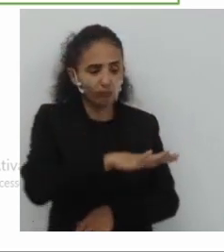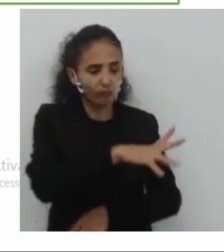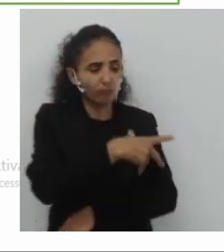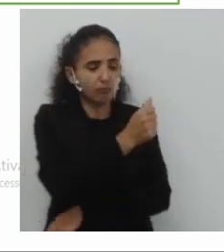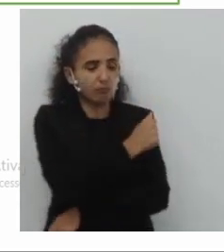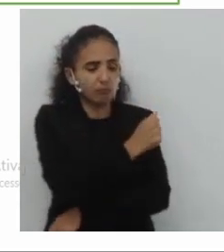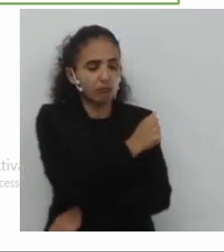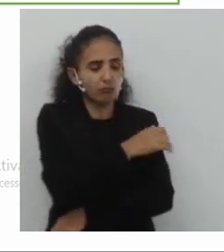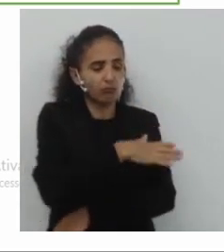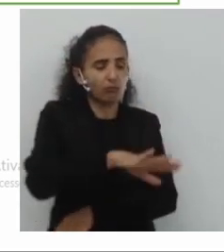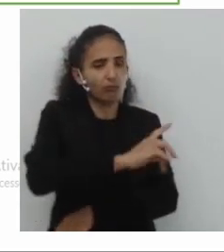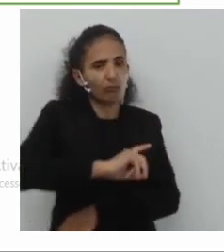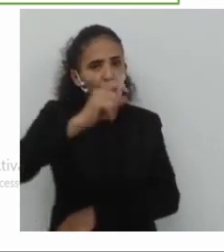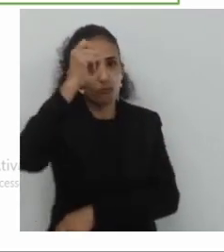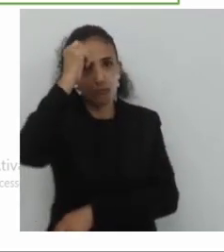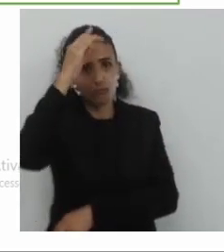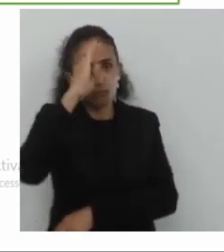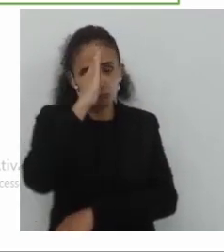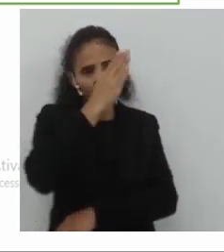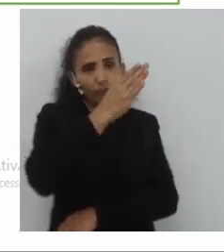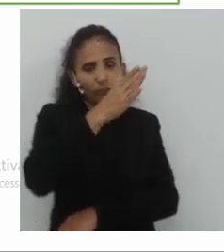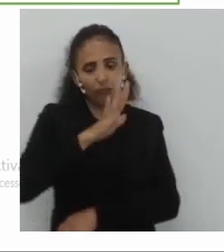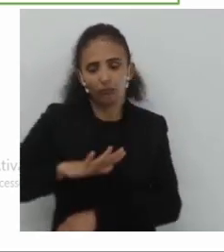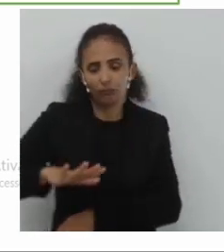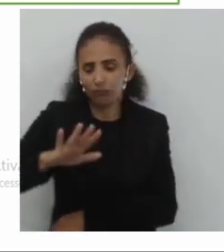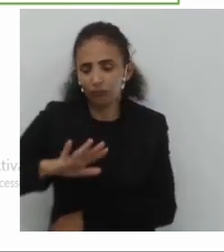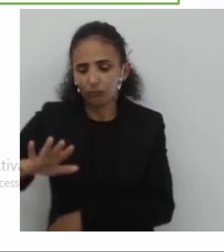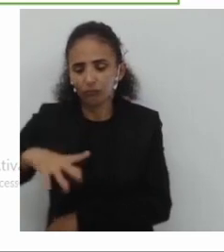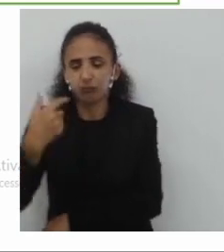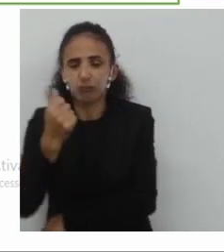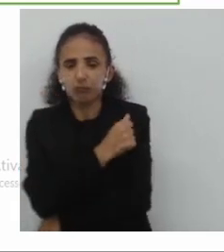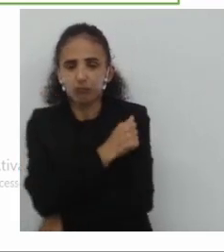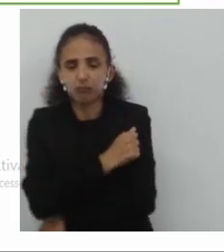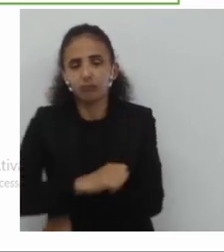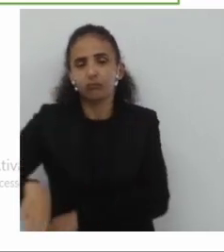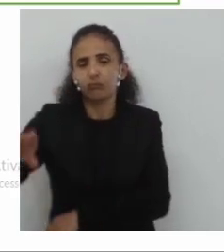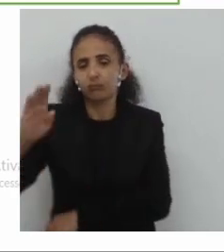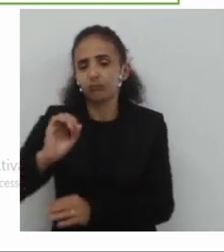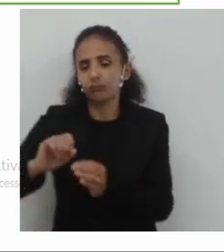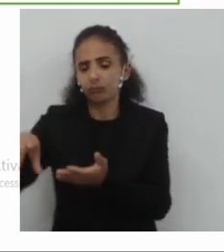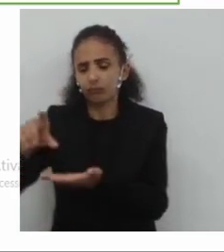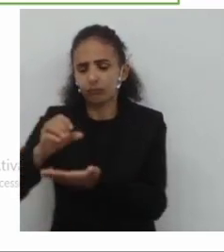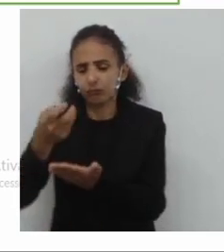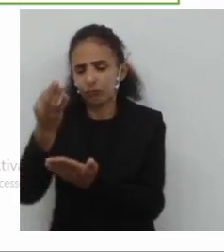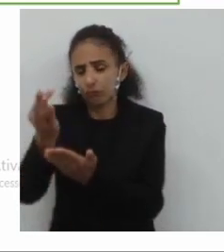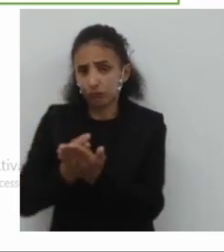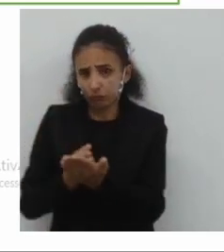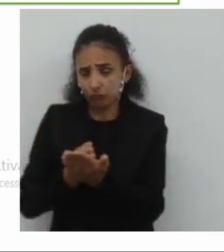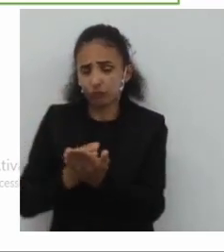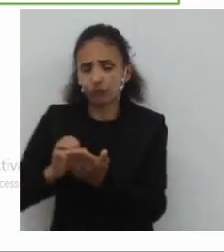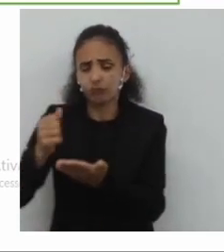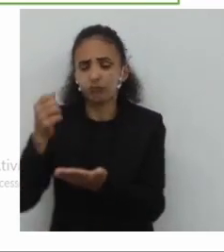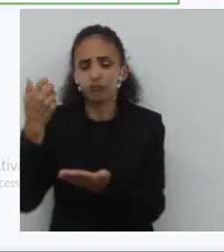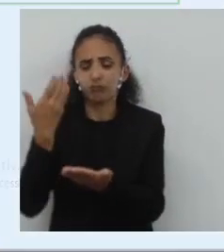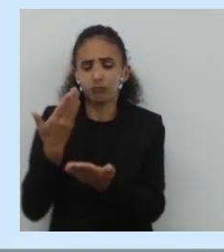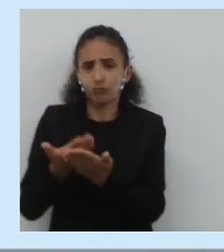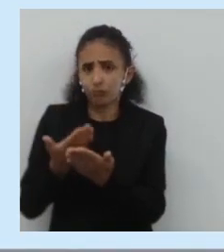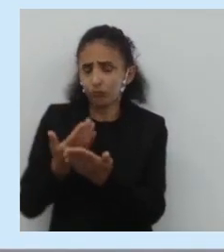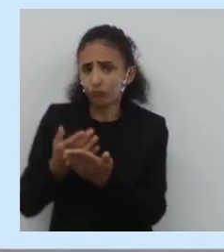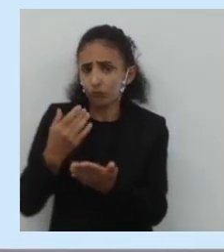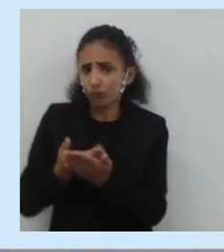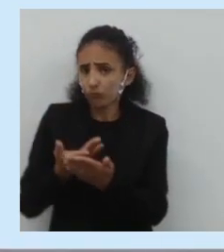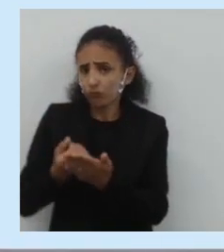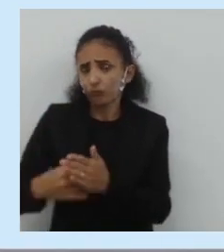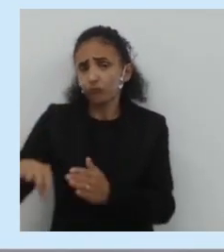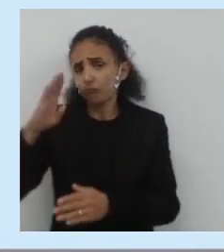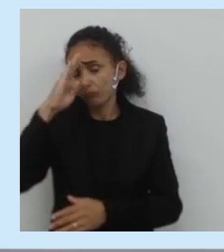estudantes retiraram ideias centrais. Então, isso é um mapa mental muito importante para a memorização